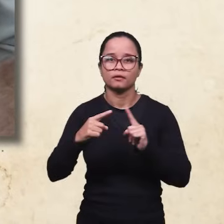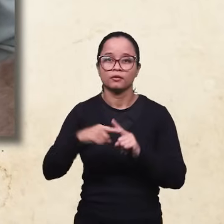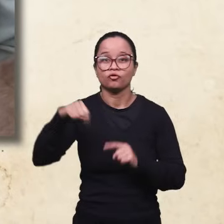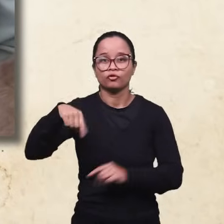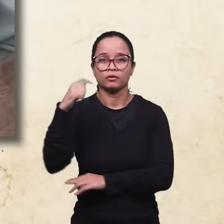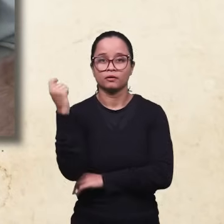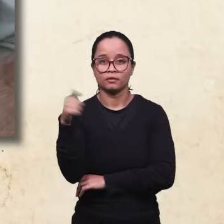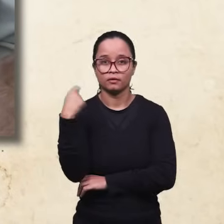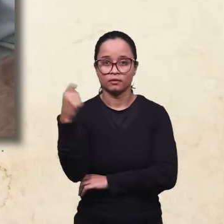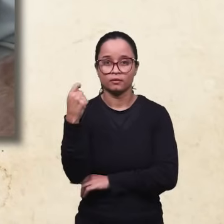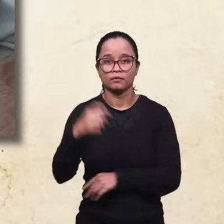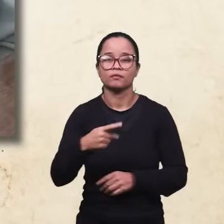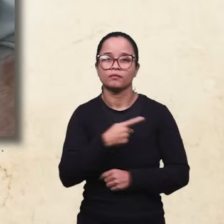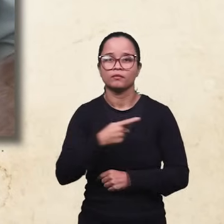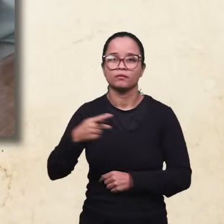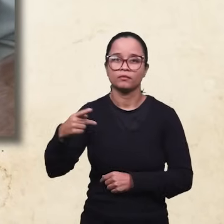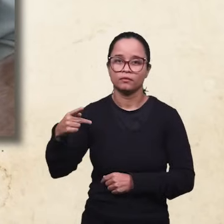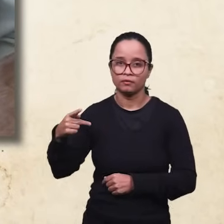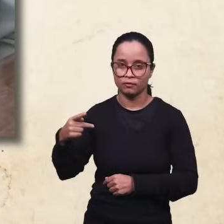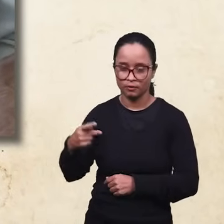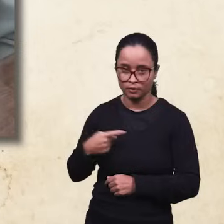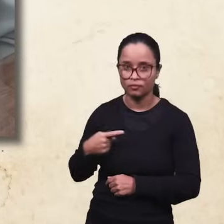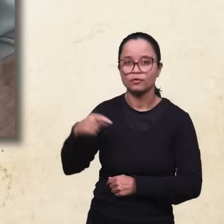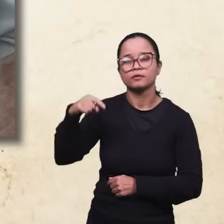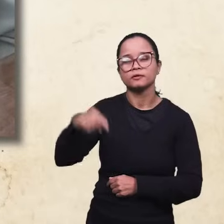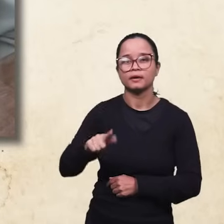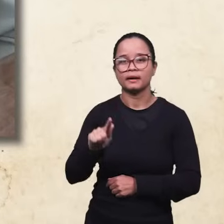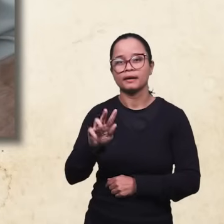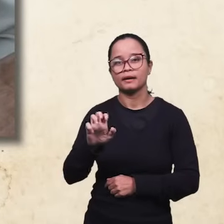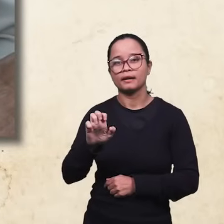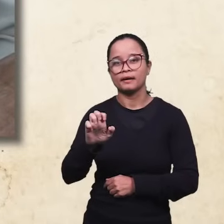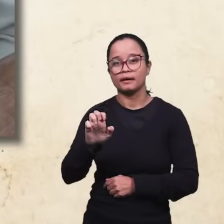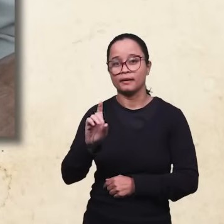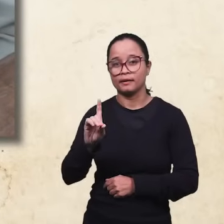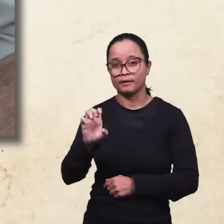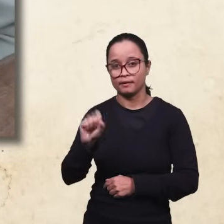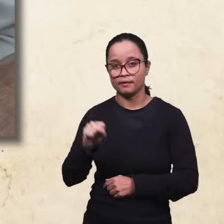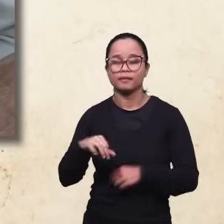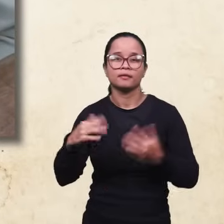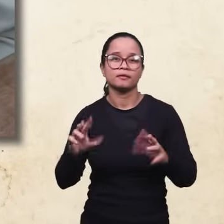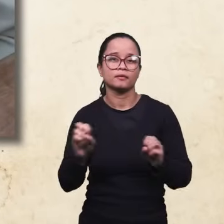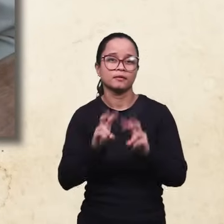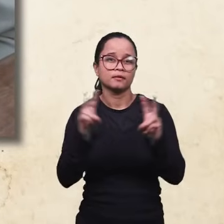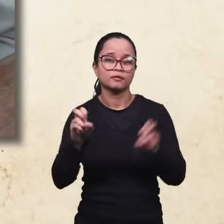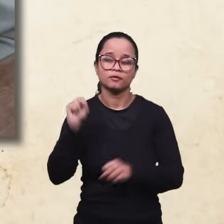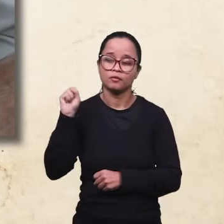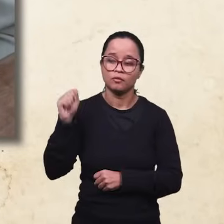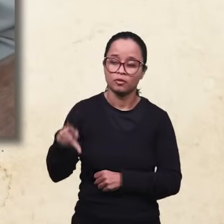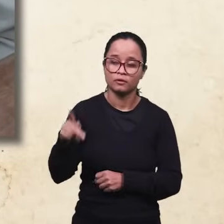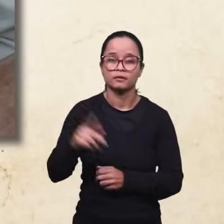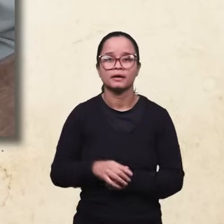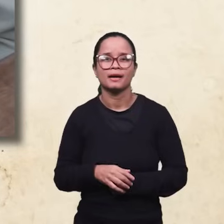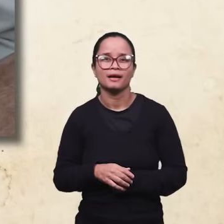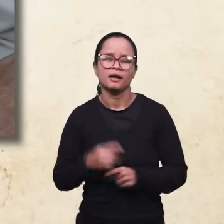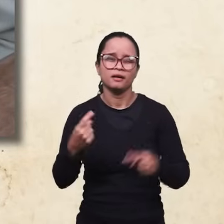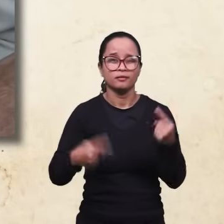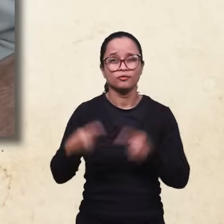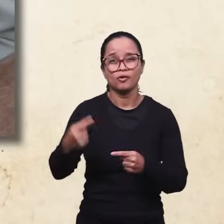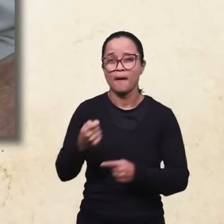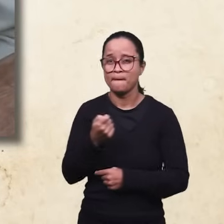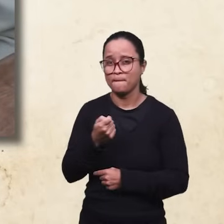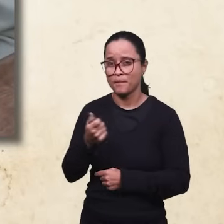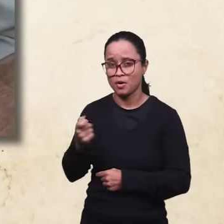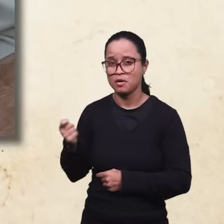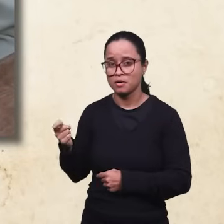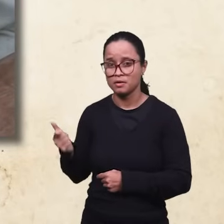no Rio Grande do Sul, do Ministério do pastor Valdemir Guedes. E tendo em vista que o assunto sobre aposentadoria é pouco